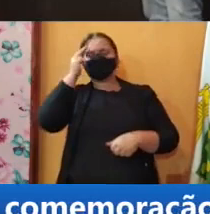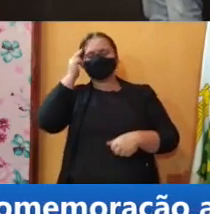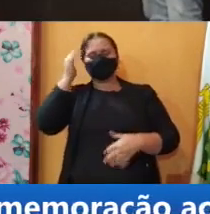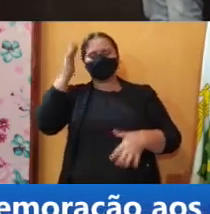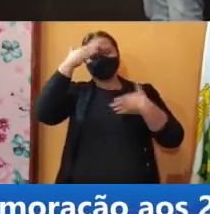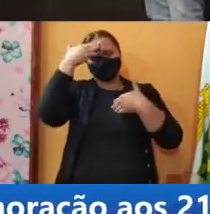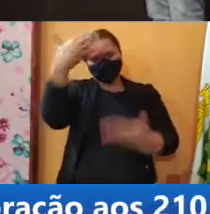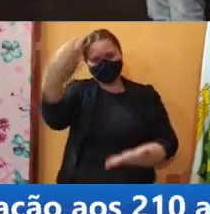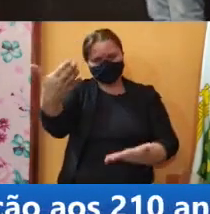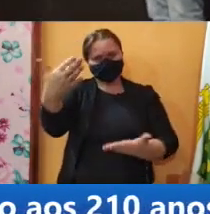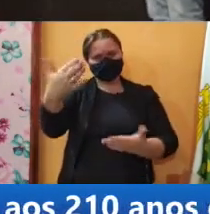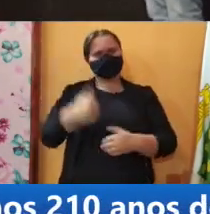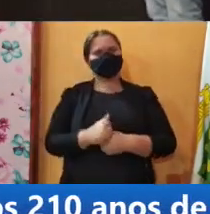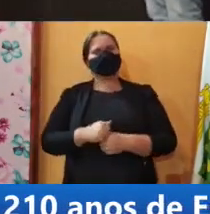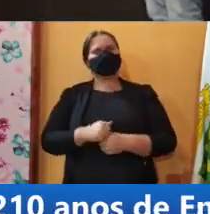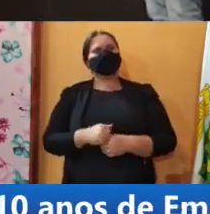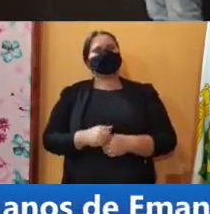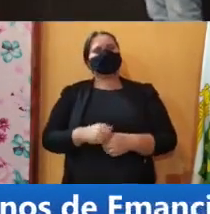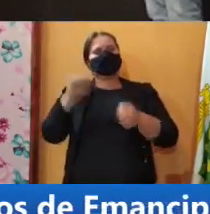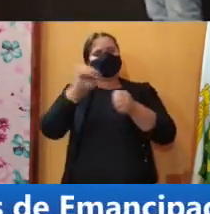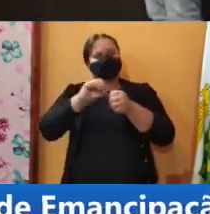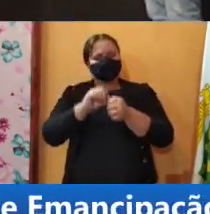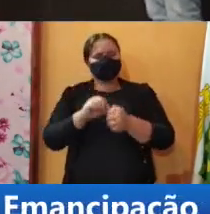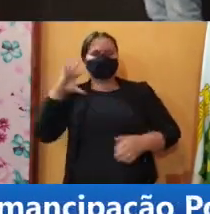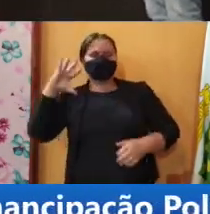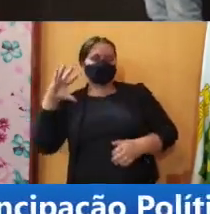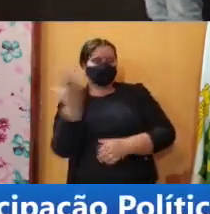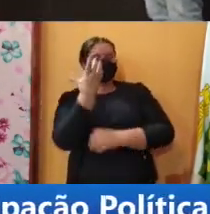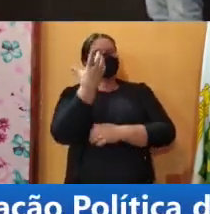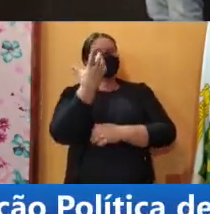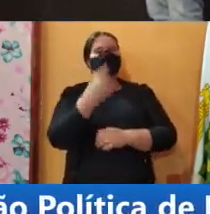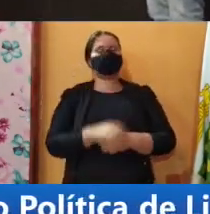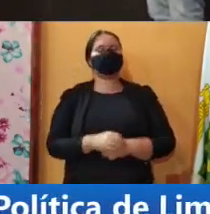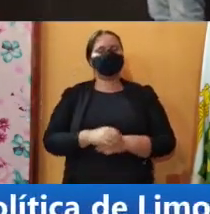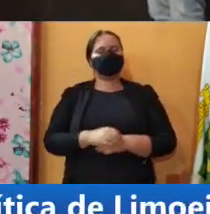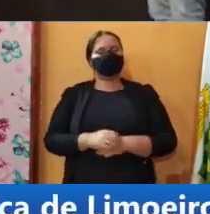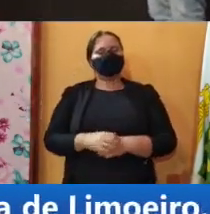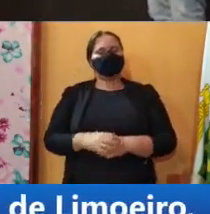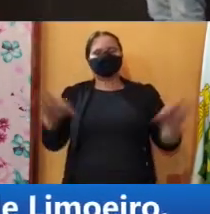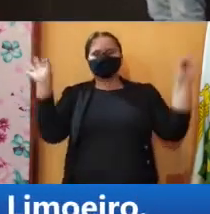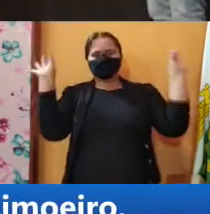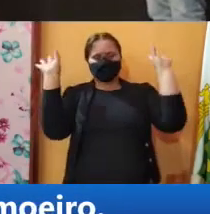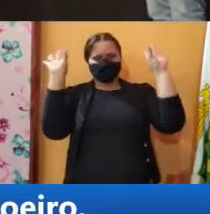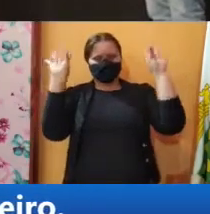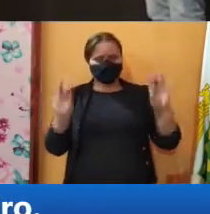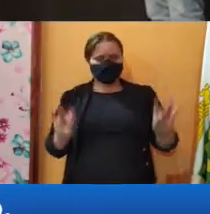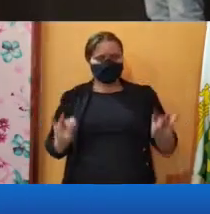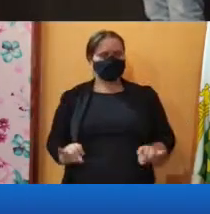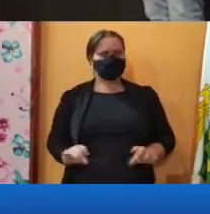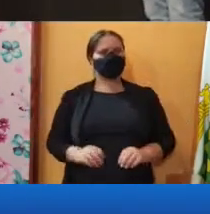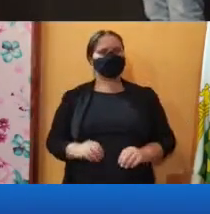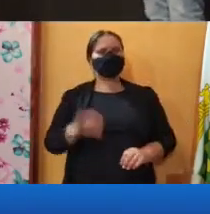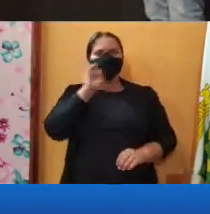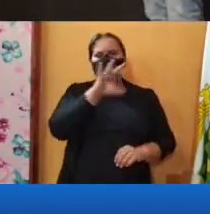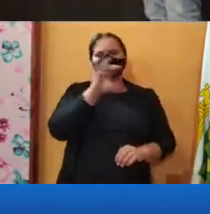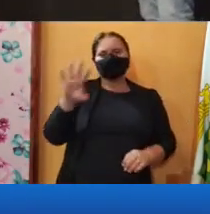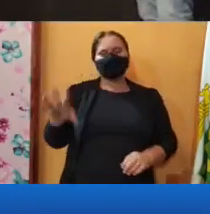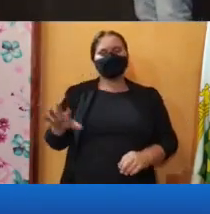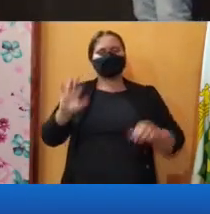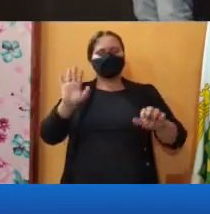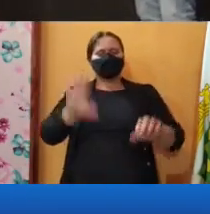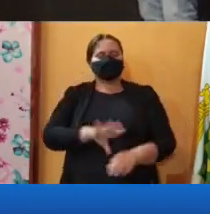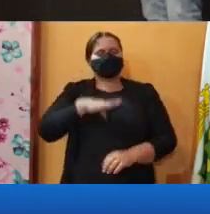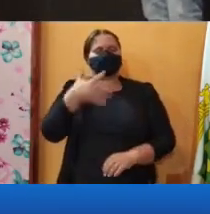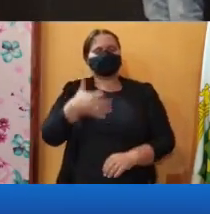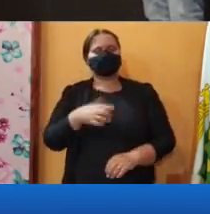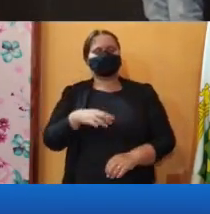obrigada a todos. Vocês que fizeram com que essa mostra fosse inesquecível, não é? Cada vez mais me orgulha